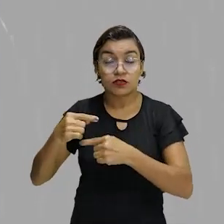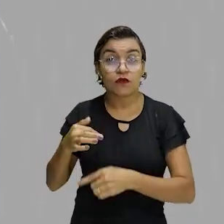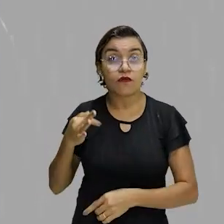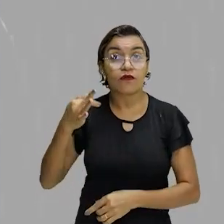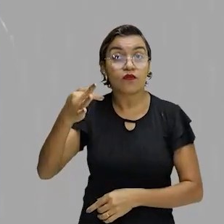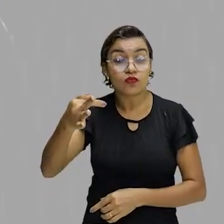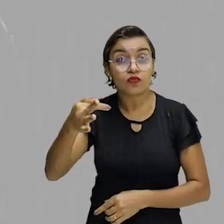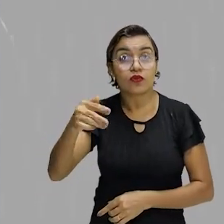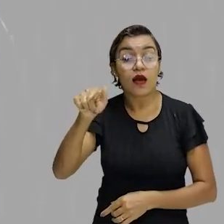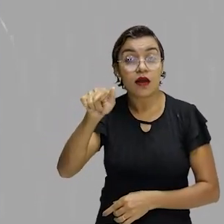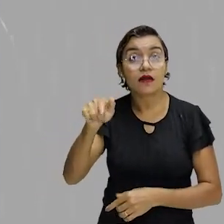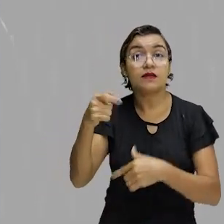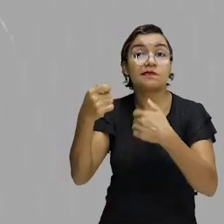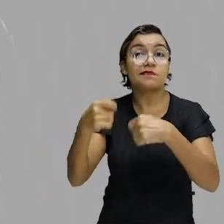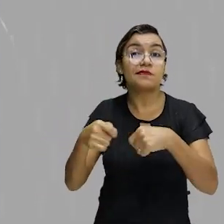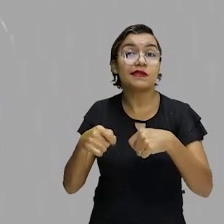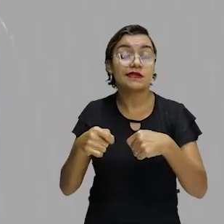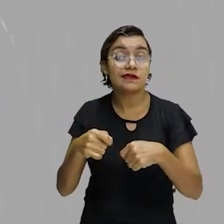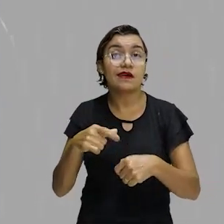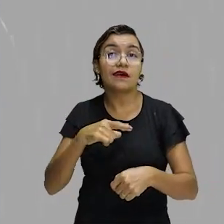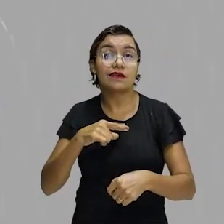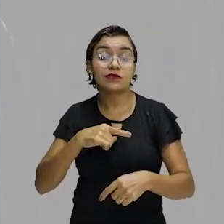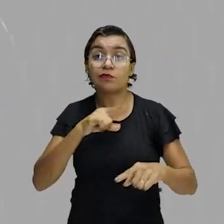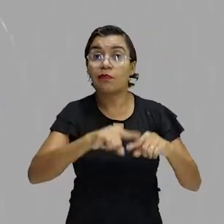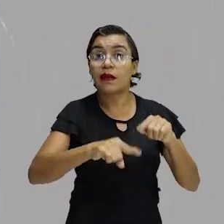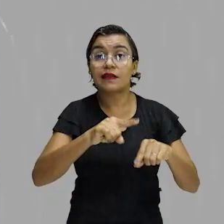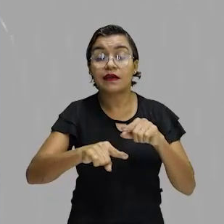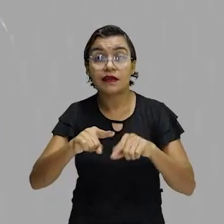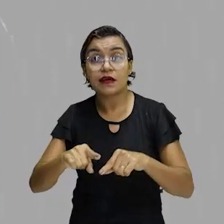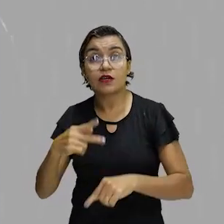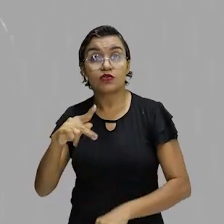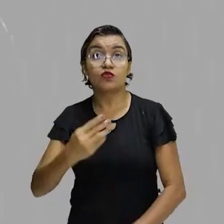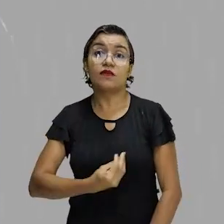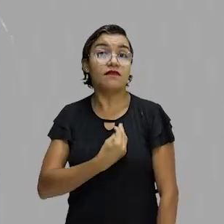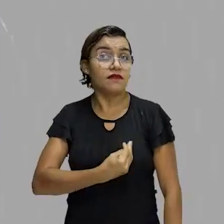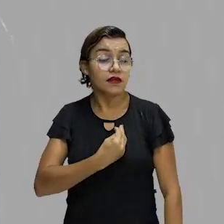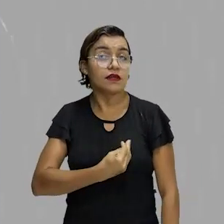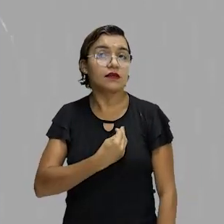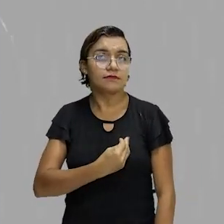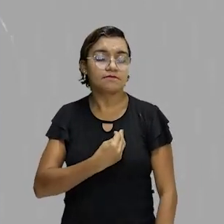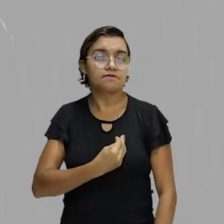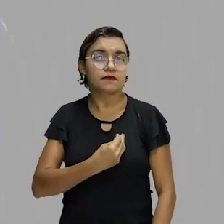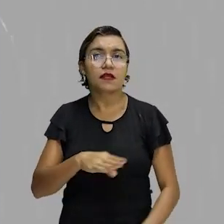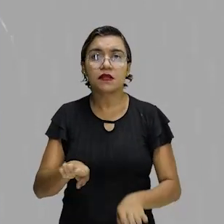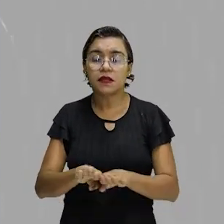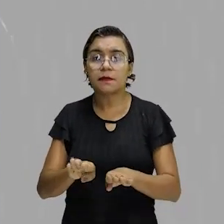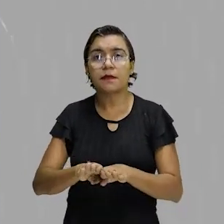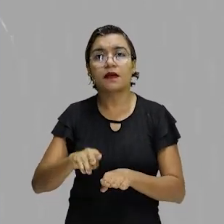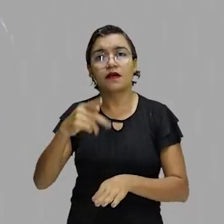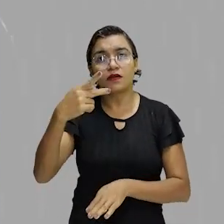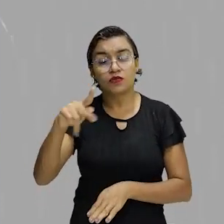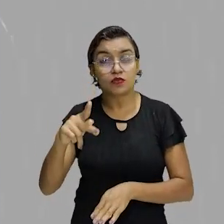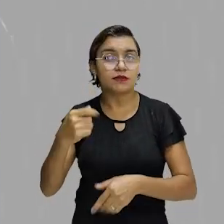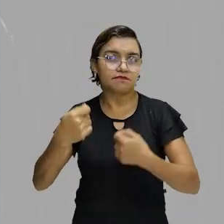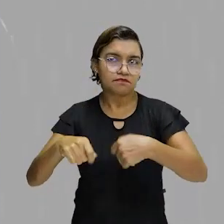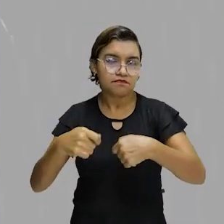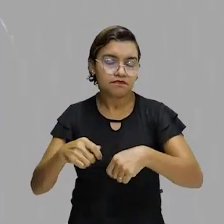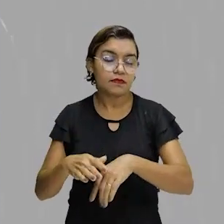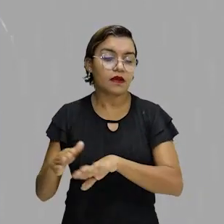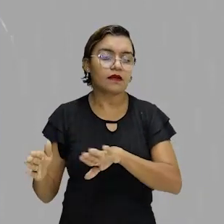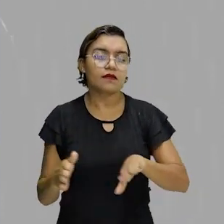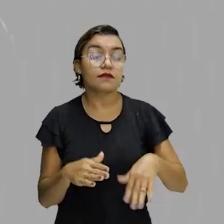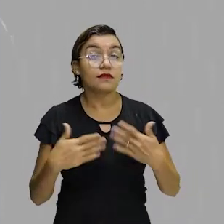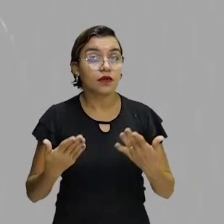e que também vão precisar desses recursos para a sua sobrevivência e para satisfazer as suas necessidades. Então a